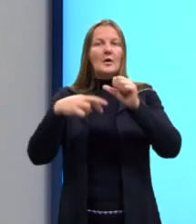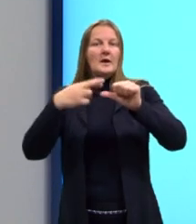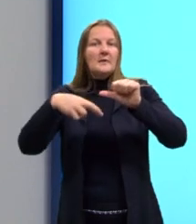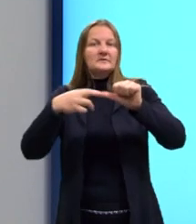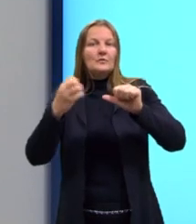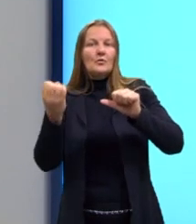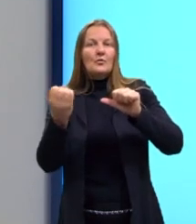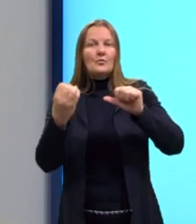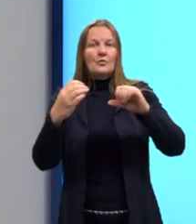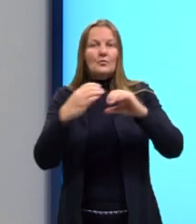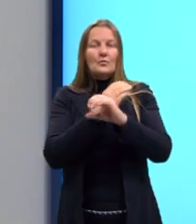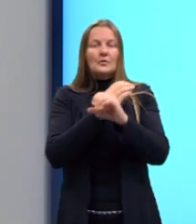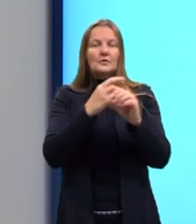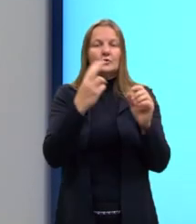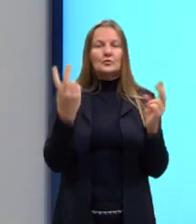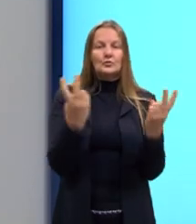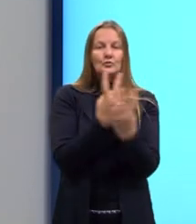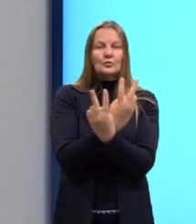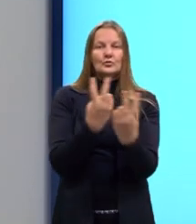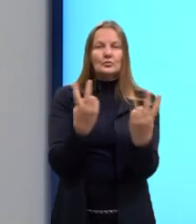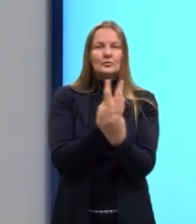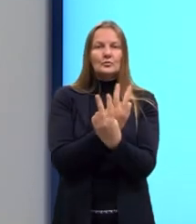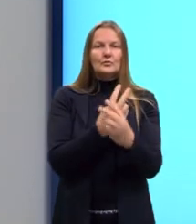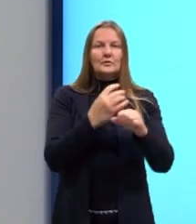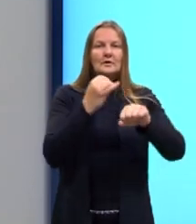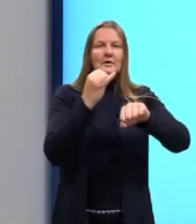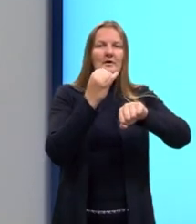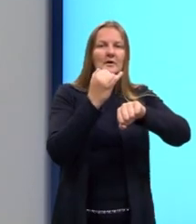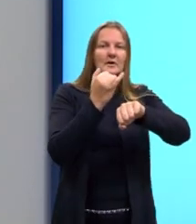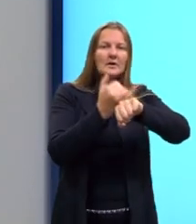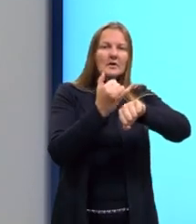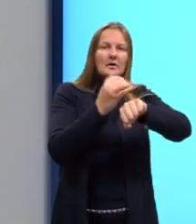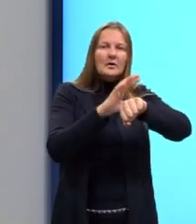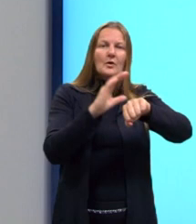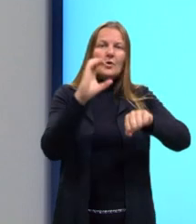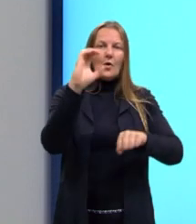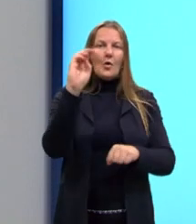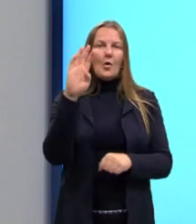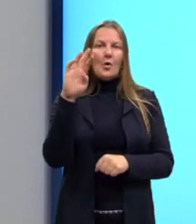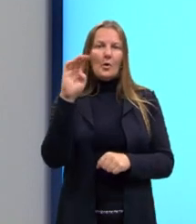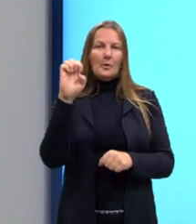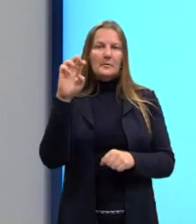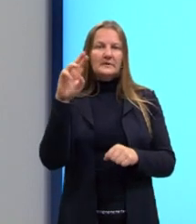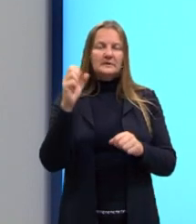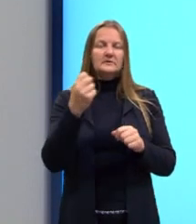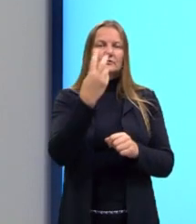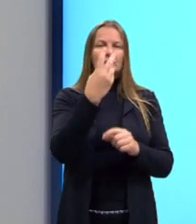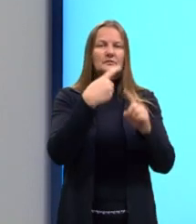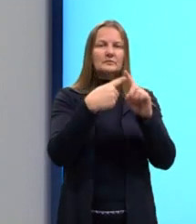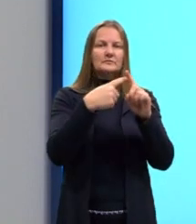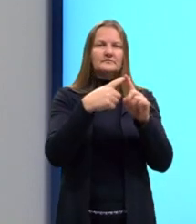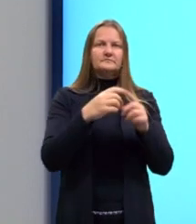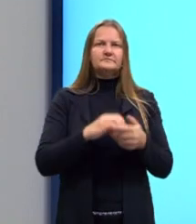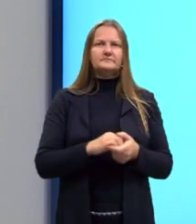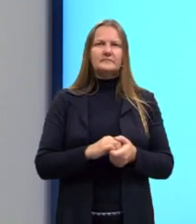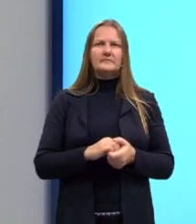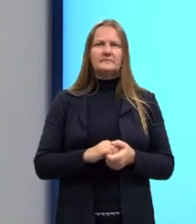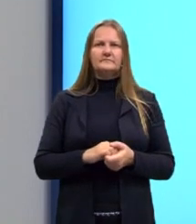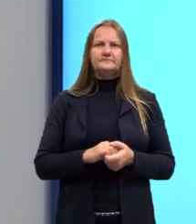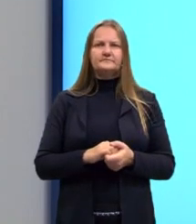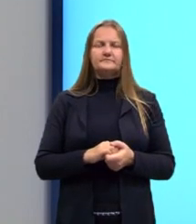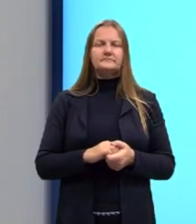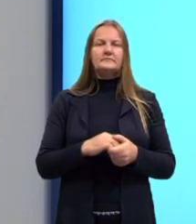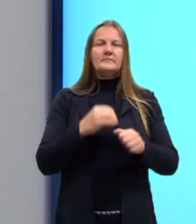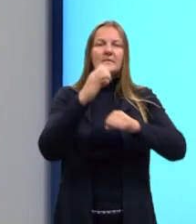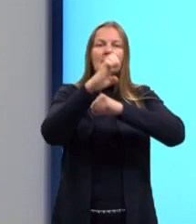outra semi-reação E aí Traz o cobre que inicia com dois mais e aí tem toda a questão dos da